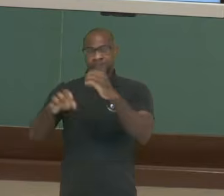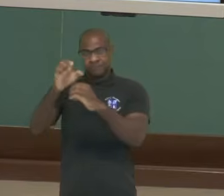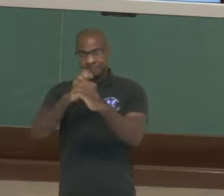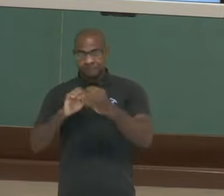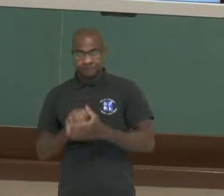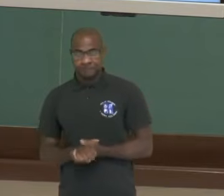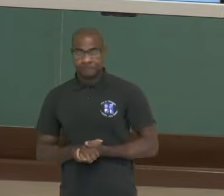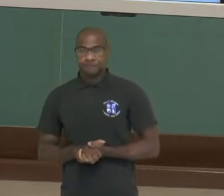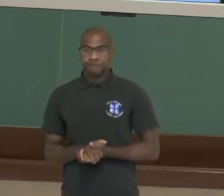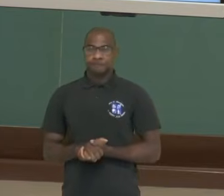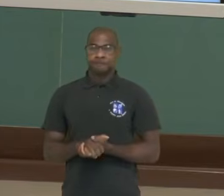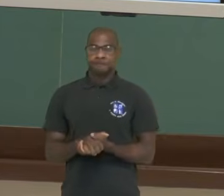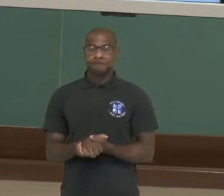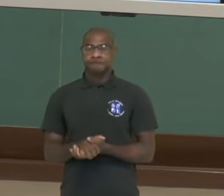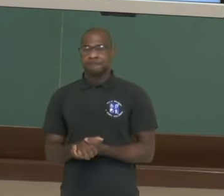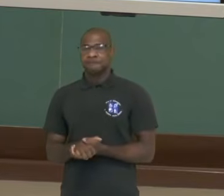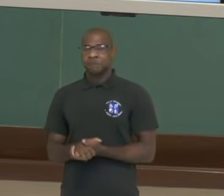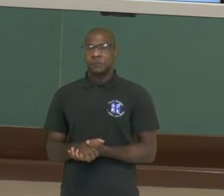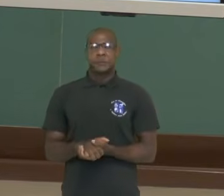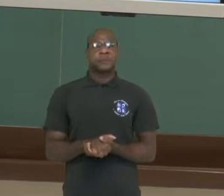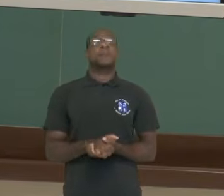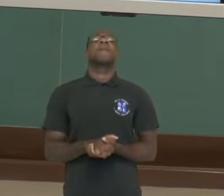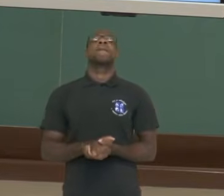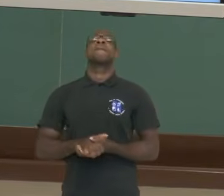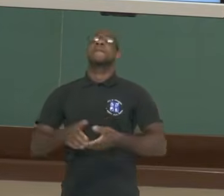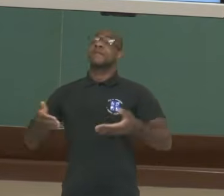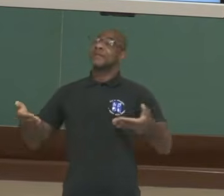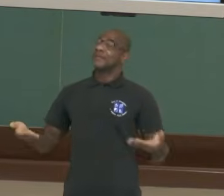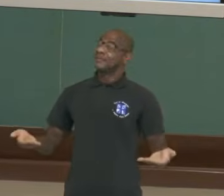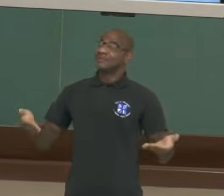os elétrons de carga negativa. A